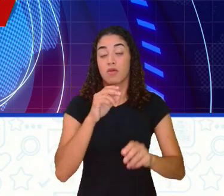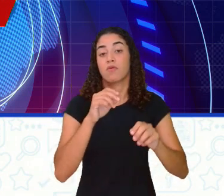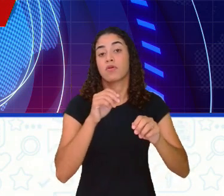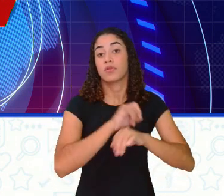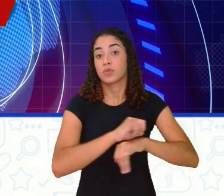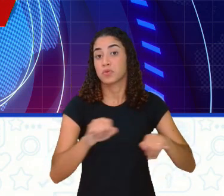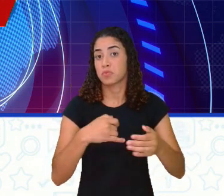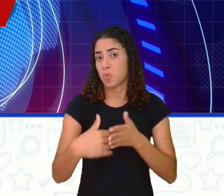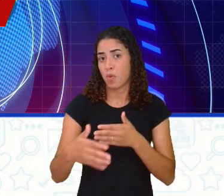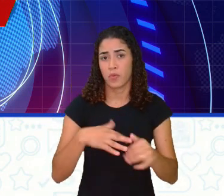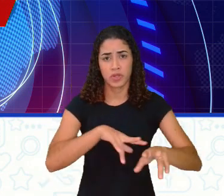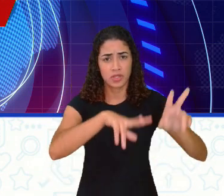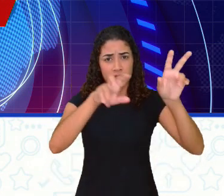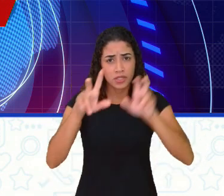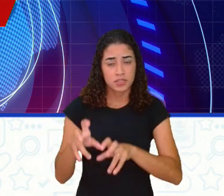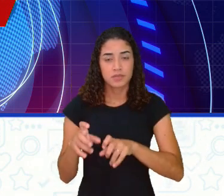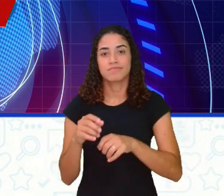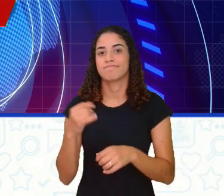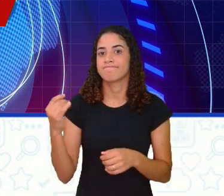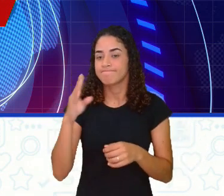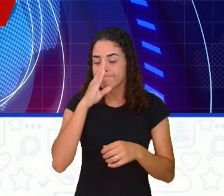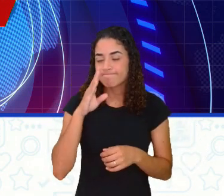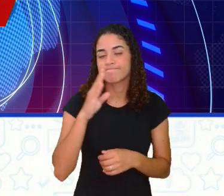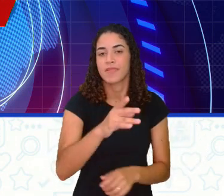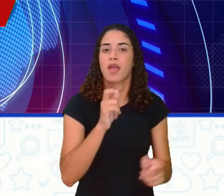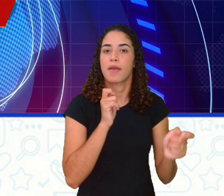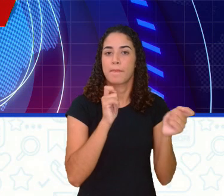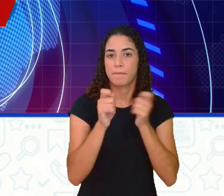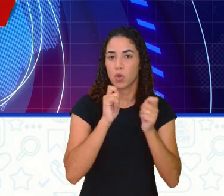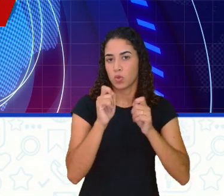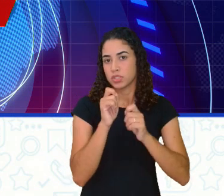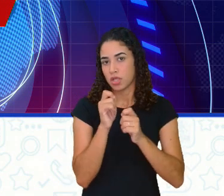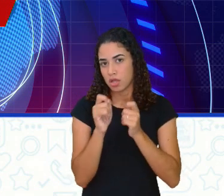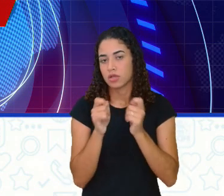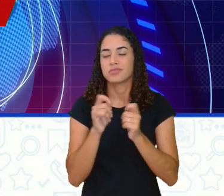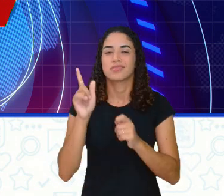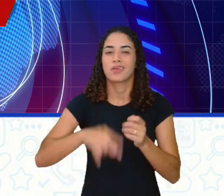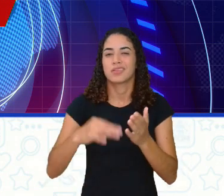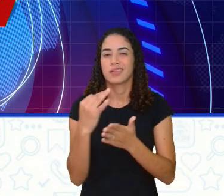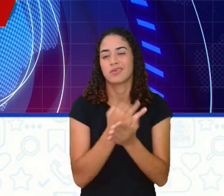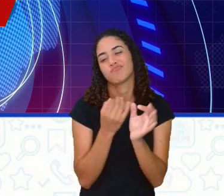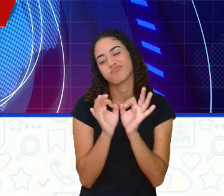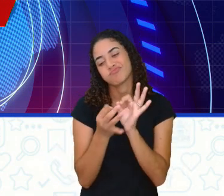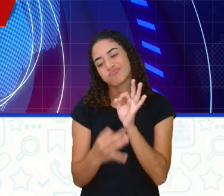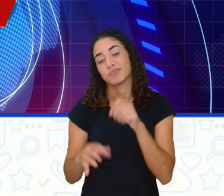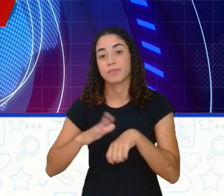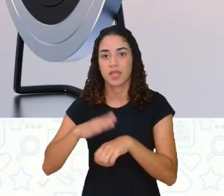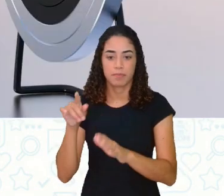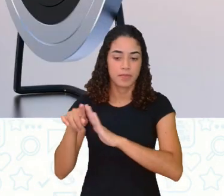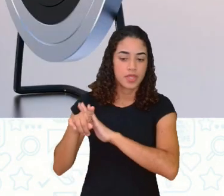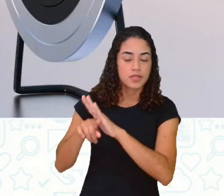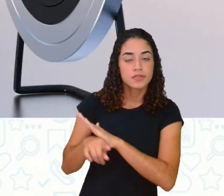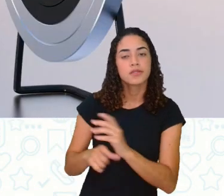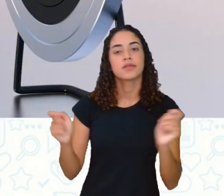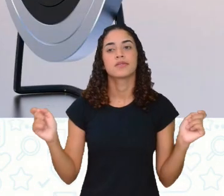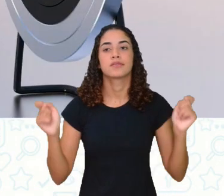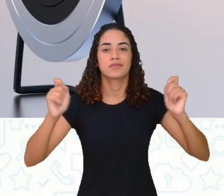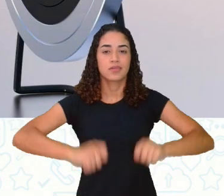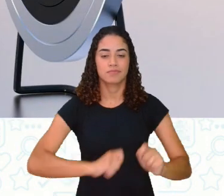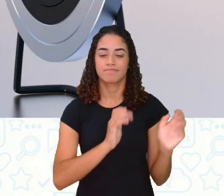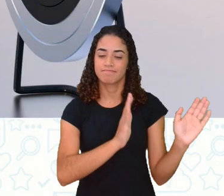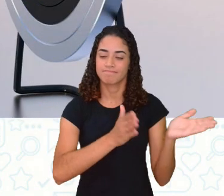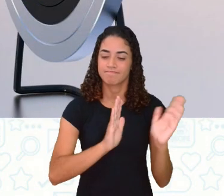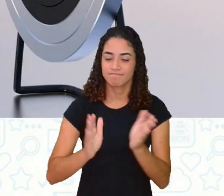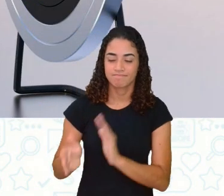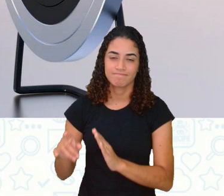for, especialmente uma reportagem, né, que é um texto mais longo e mais extenso, com mais pesquisa, a gente pode fazer esse passo